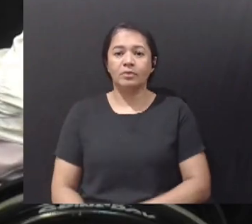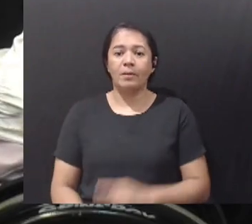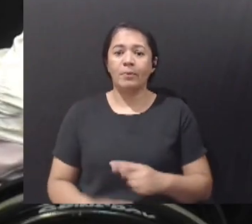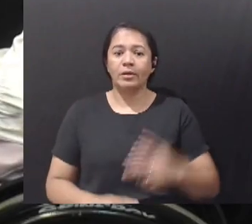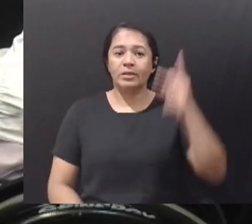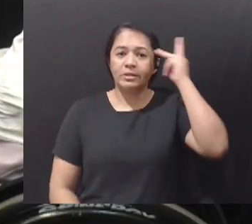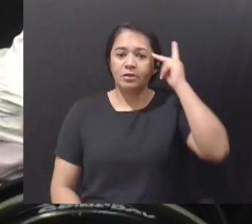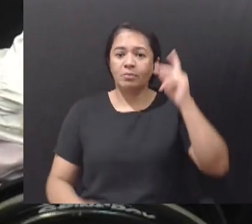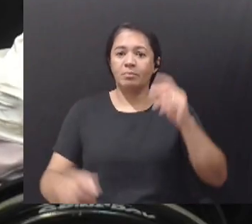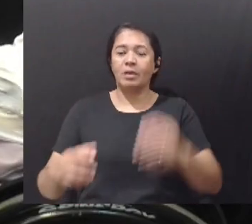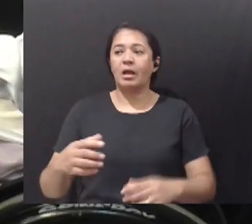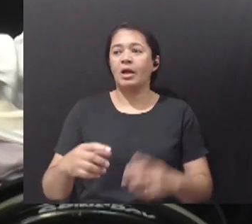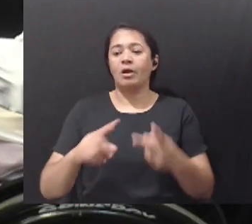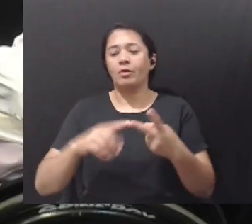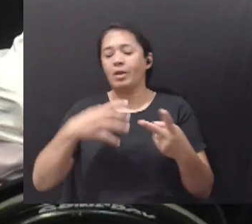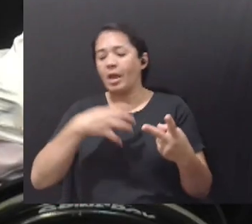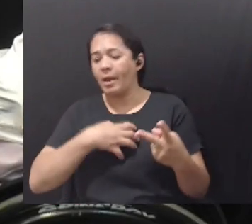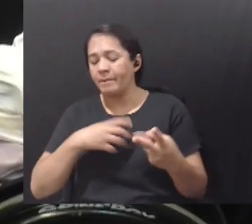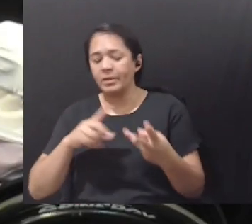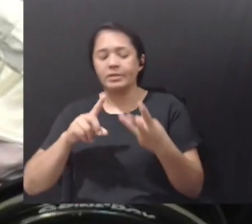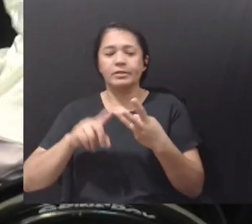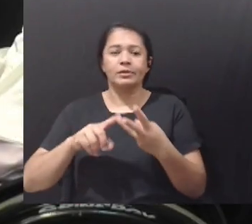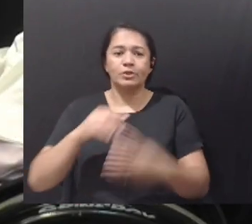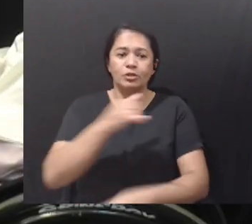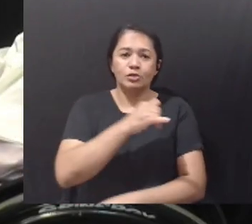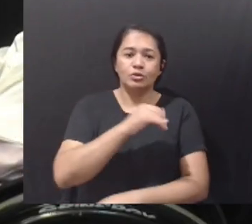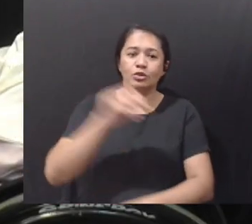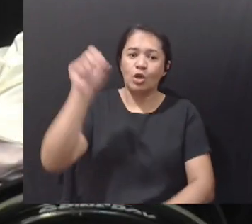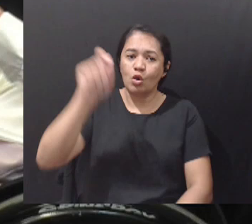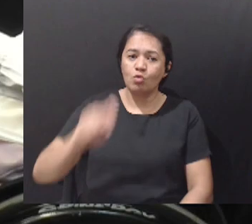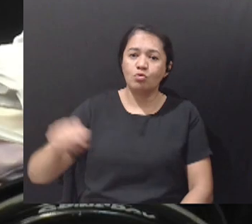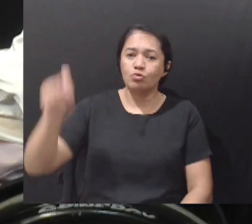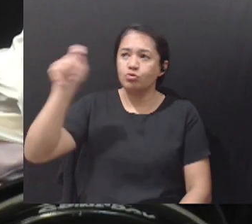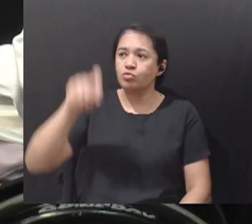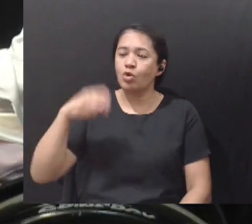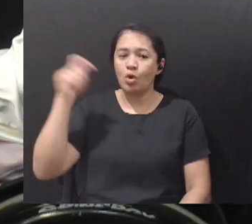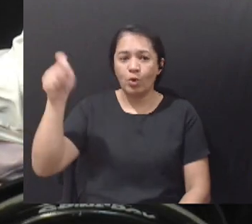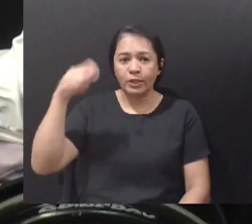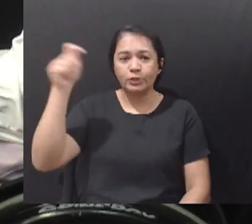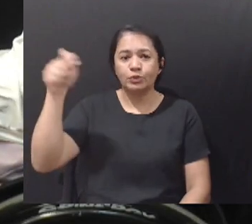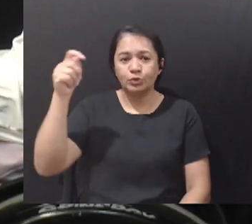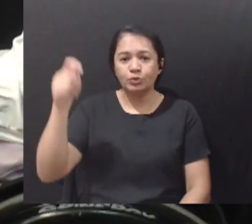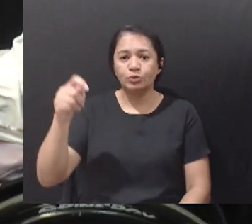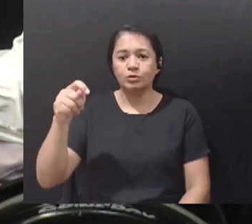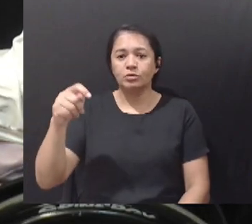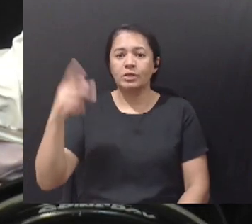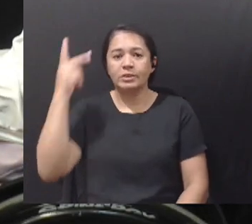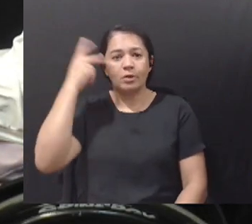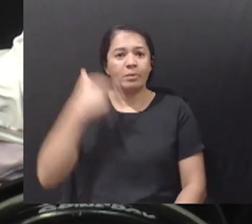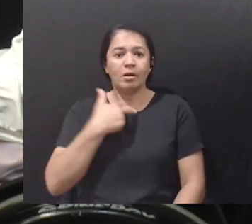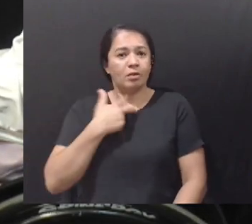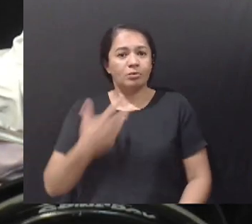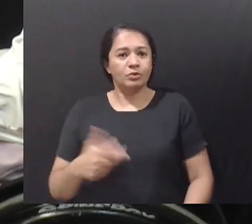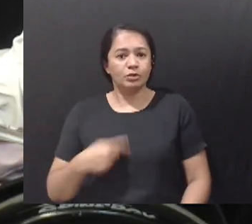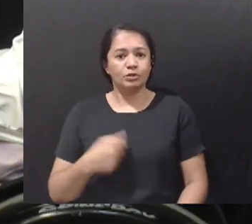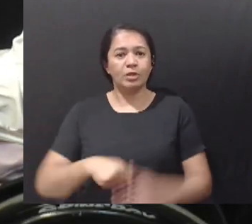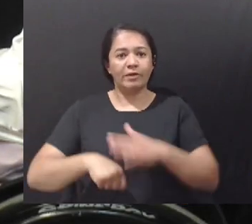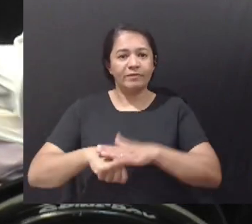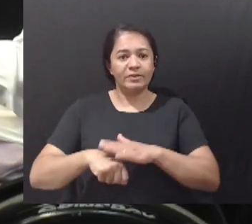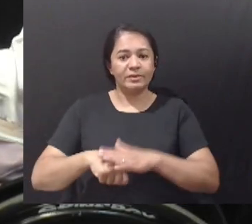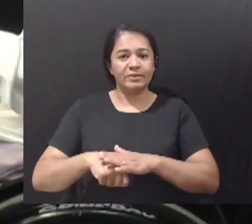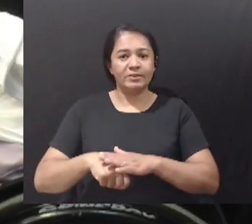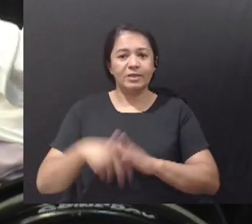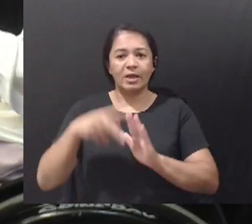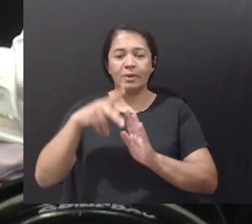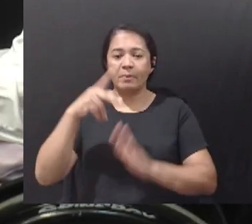faz maravilhoso, assim como o Rio Grande do Sul faz, todos os estados fazem. E São Paulo não podia. Nós fizemos essa PEC, tivemos apoio de todos os